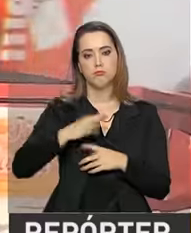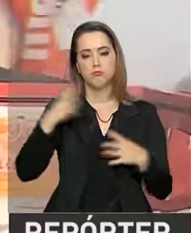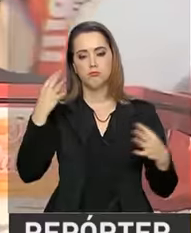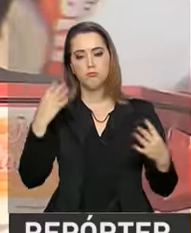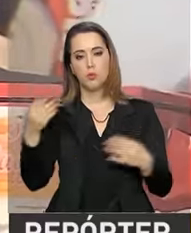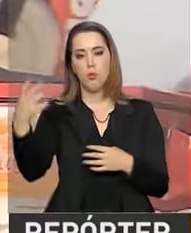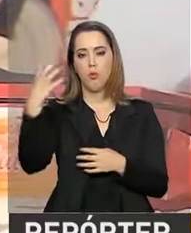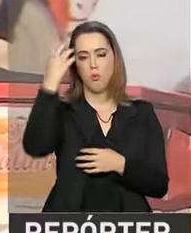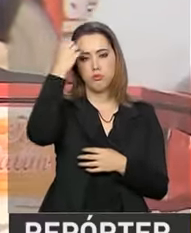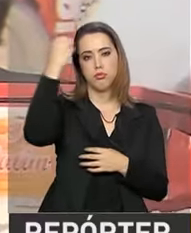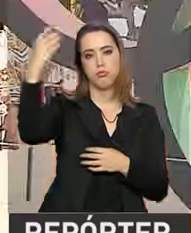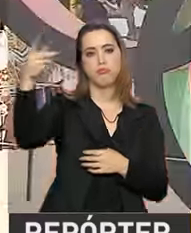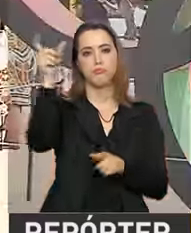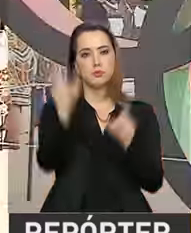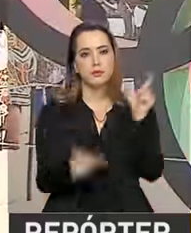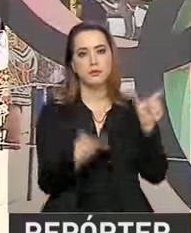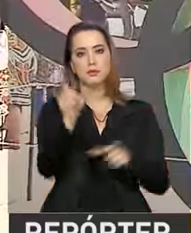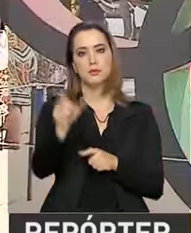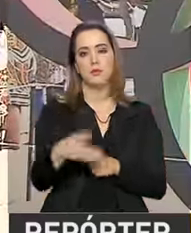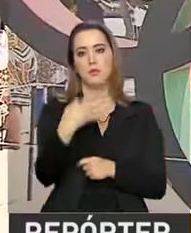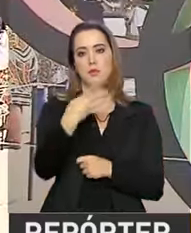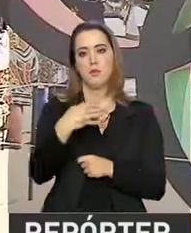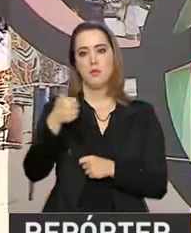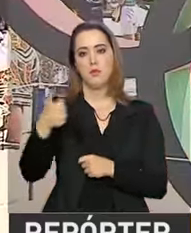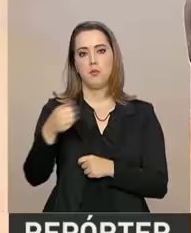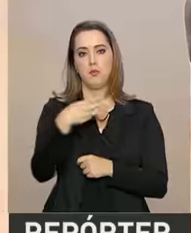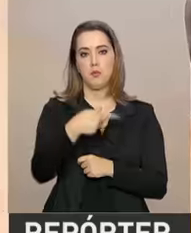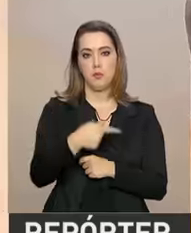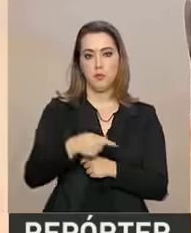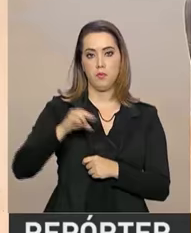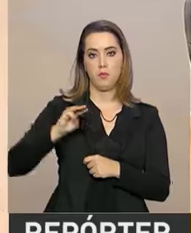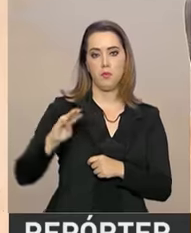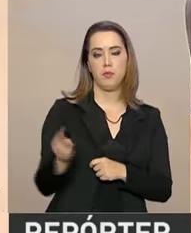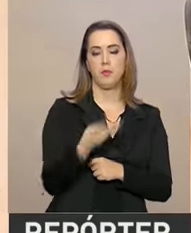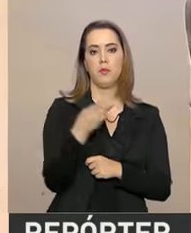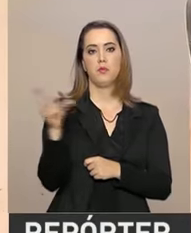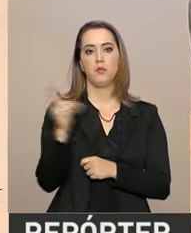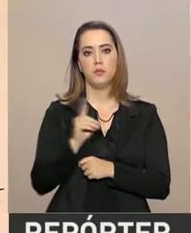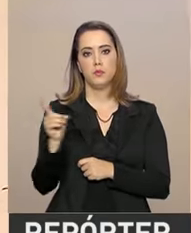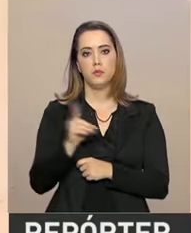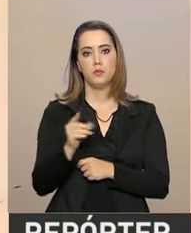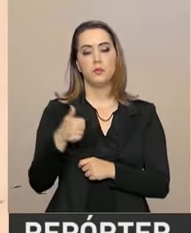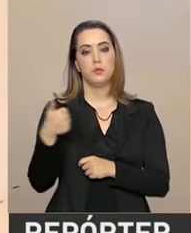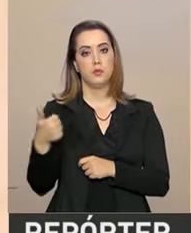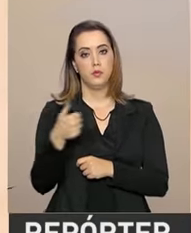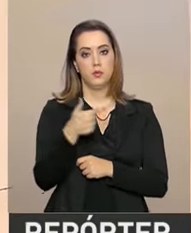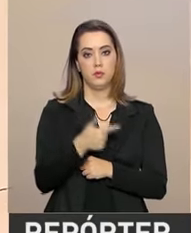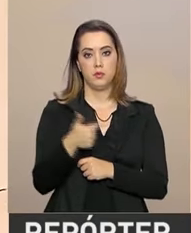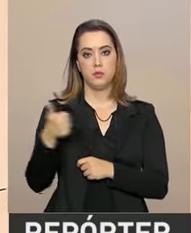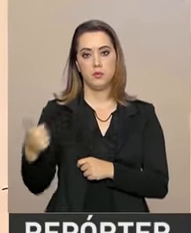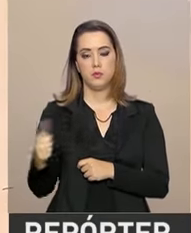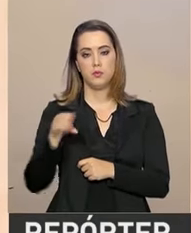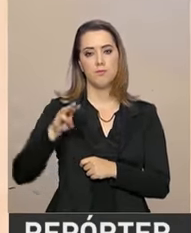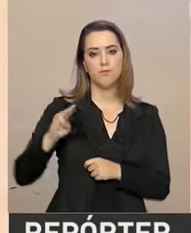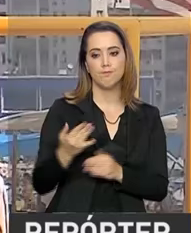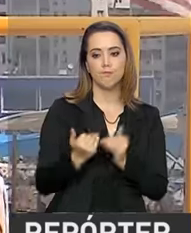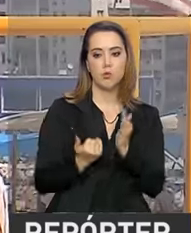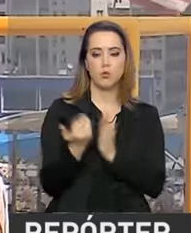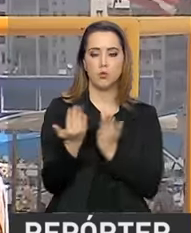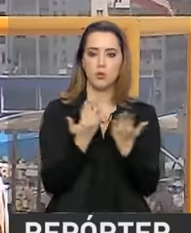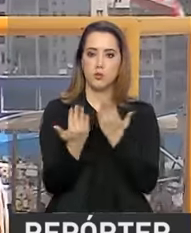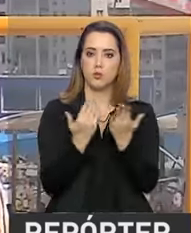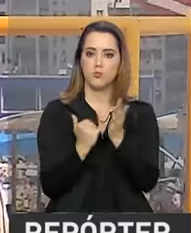417 milhões de dólares nos primeiros 15 dias úteis de agosto 121 milhões a mais do que no mesmo período do ano